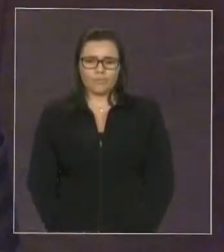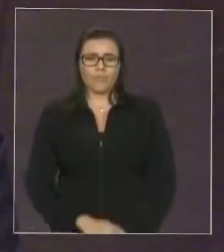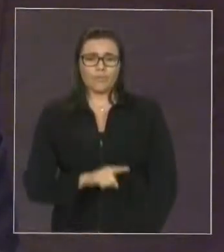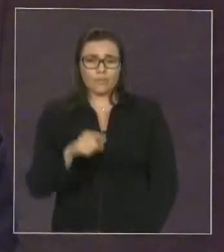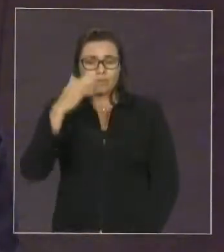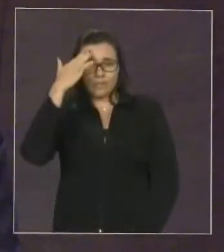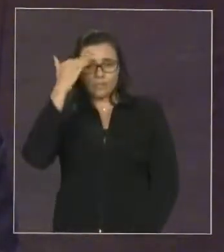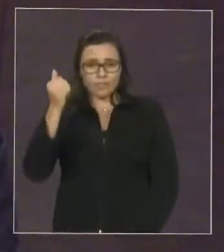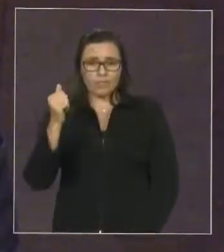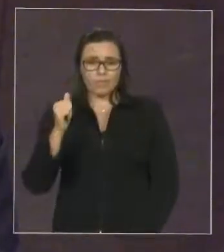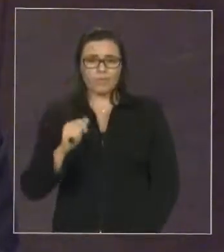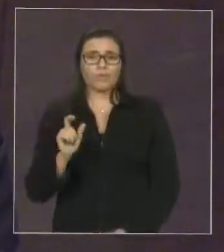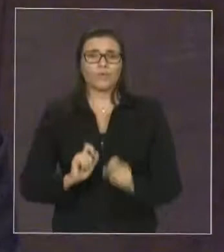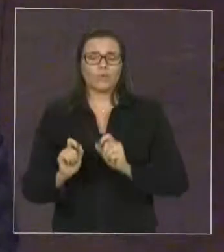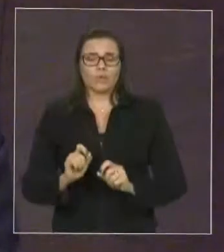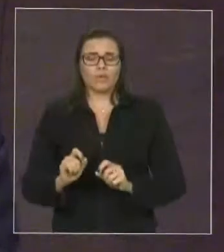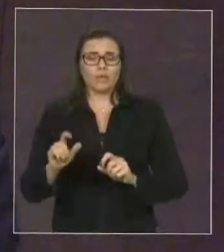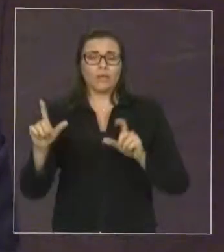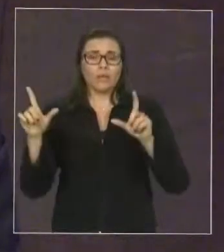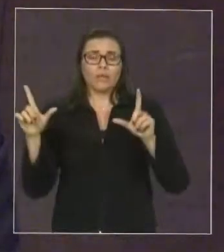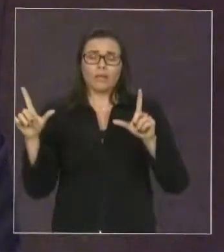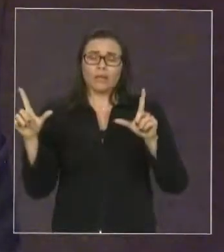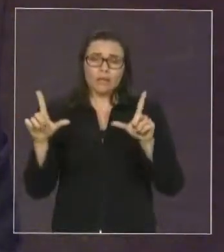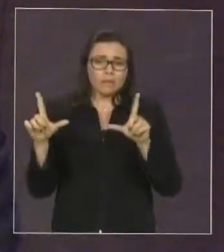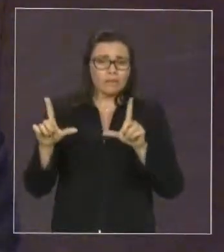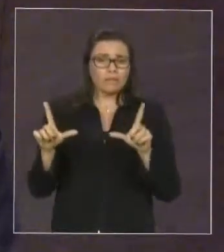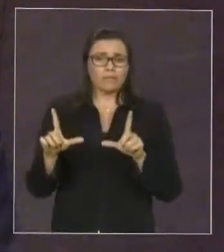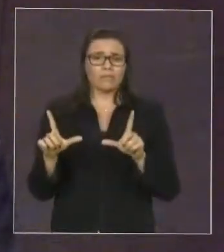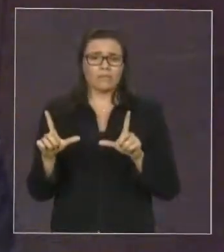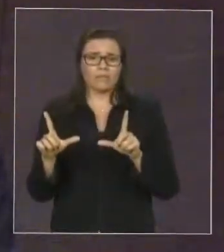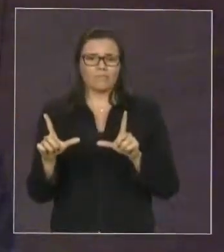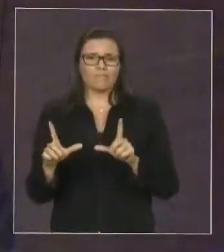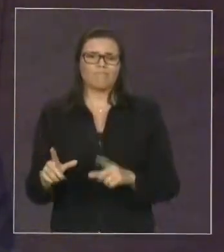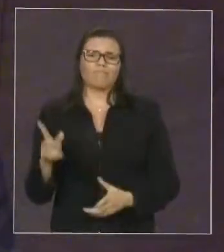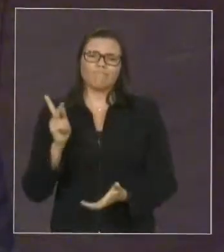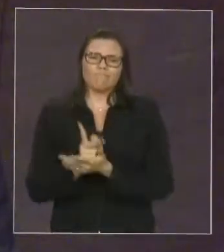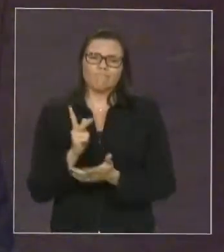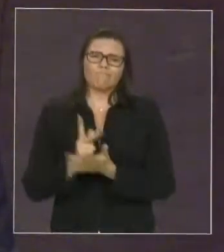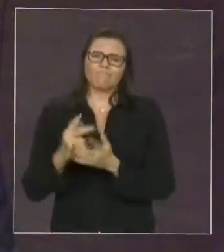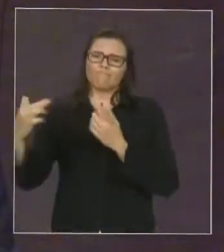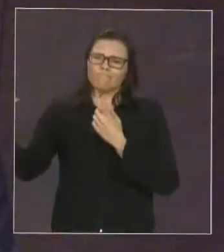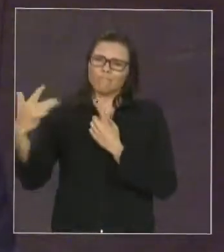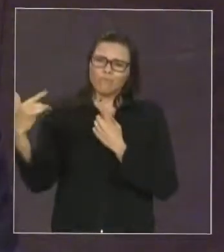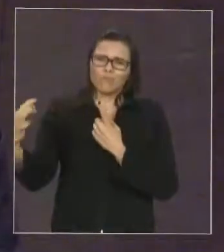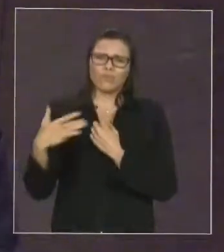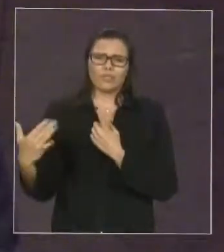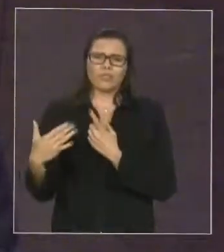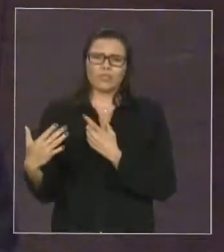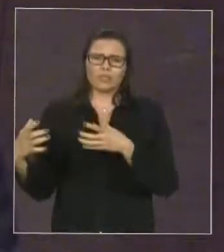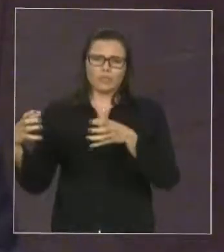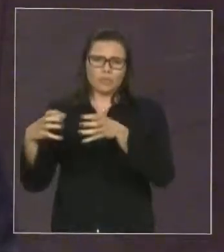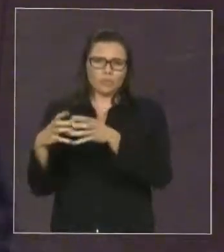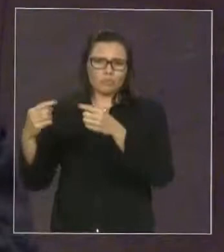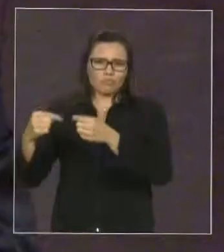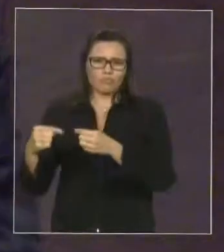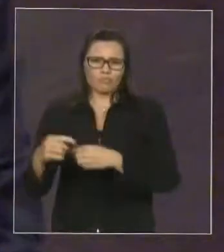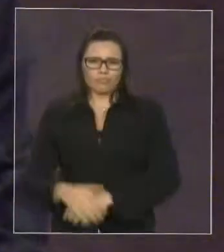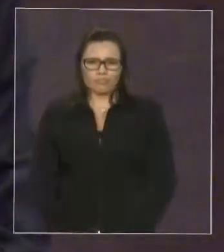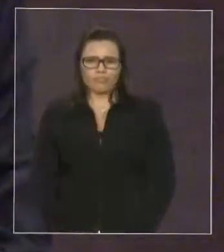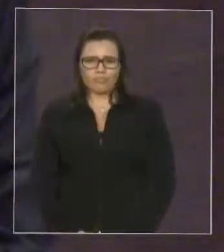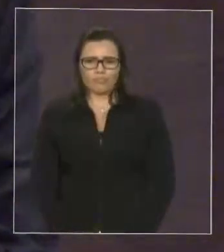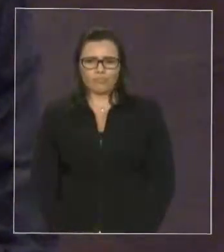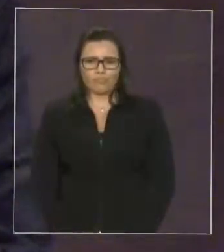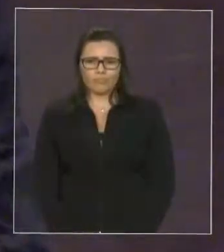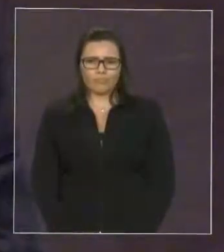Estado ainda é uma imprensa dirigida. O que a Rede Globo fez hoje